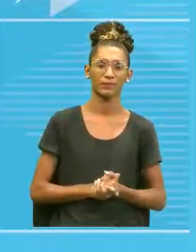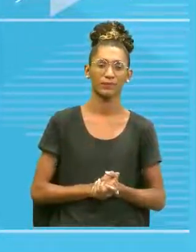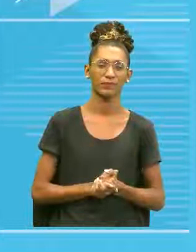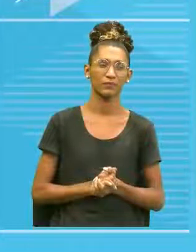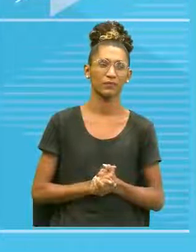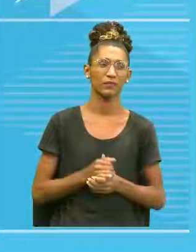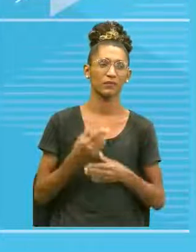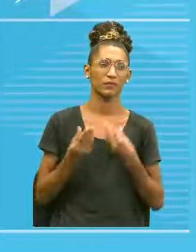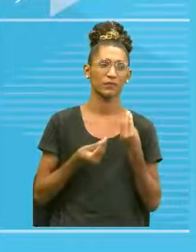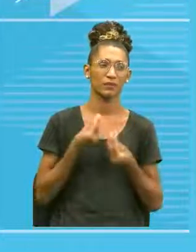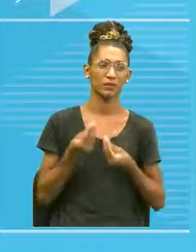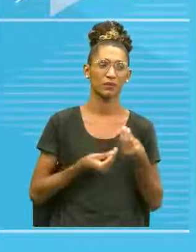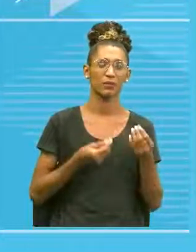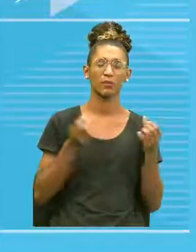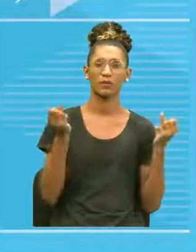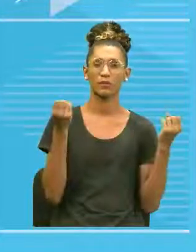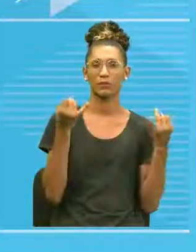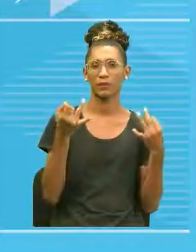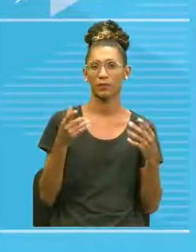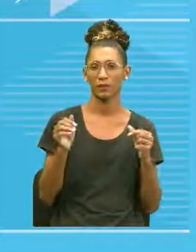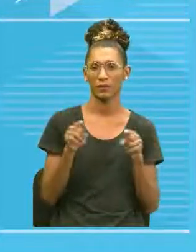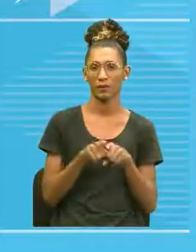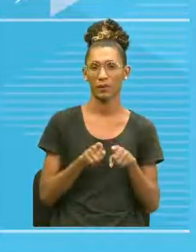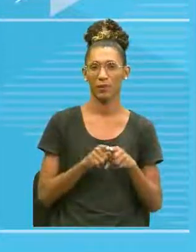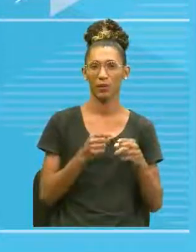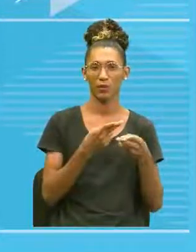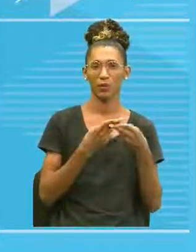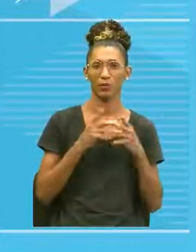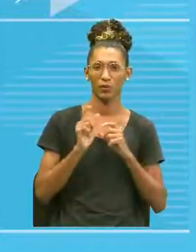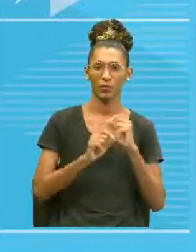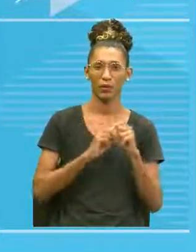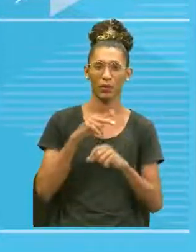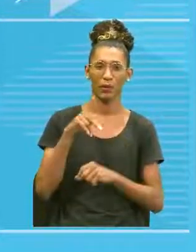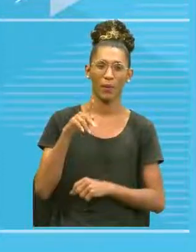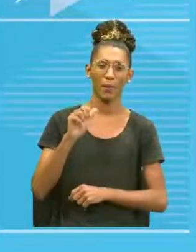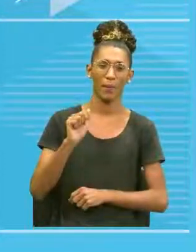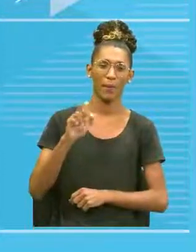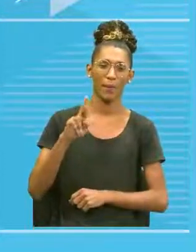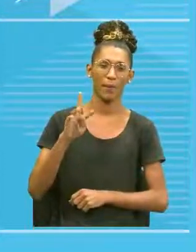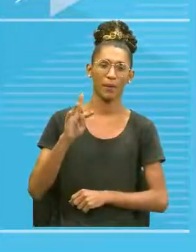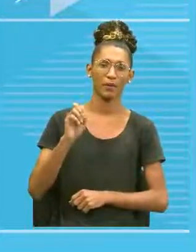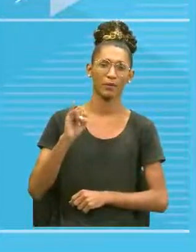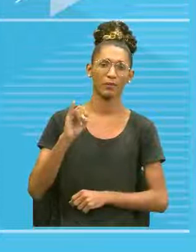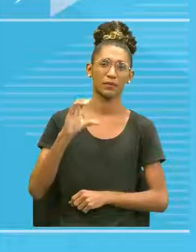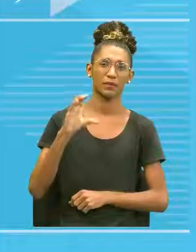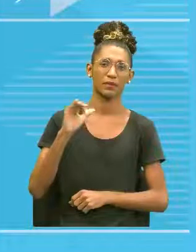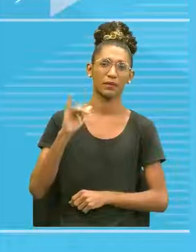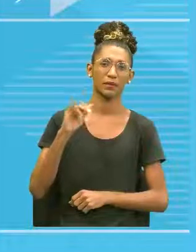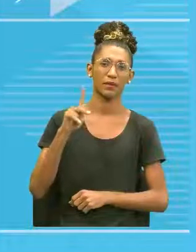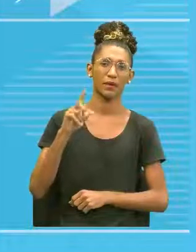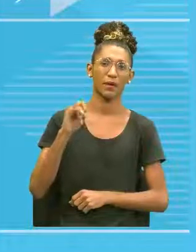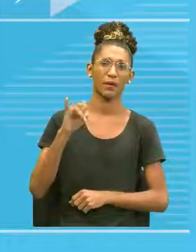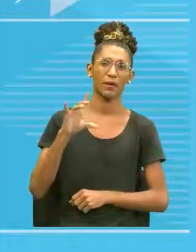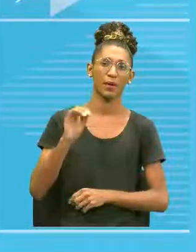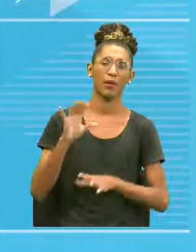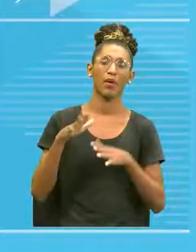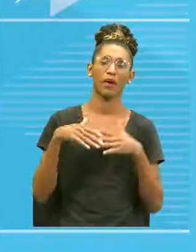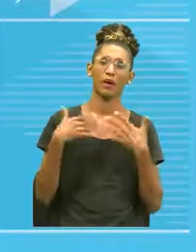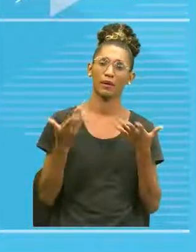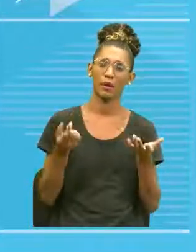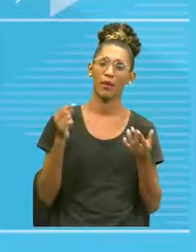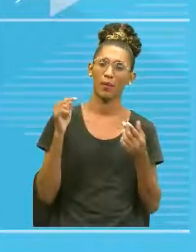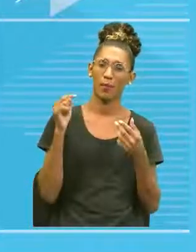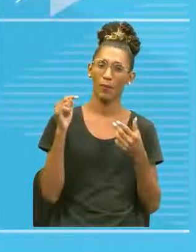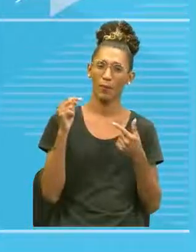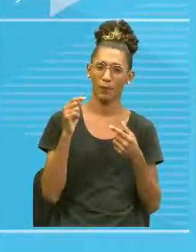e Aonde você trabalha aonde se usa o particípio né e o particípio